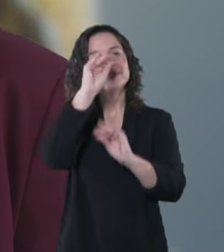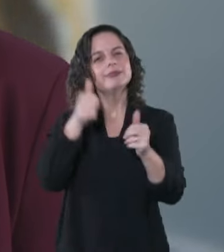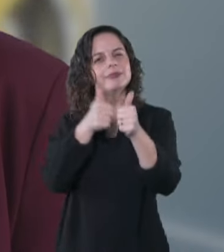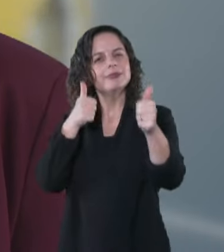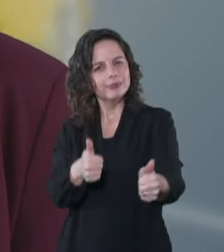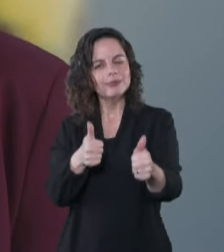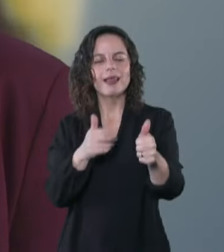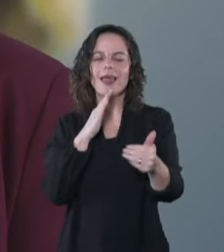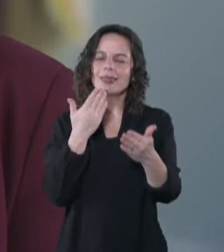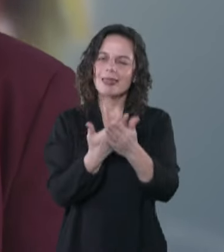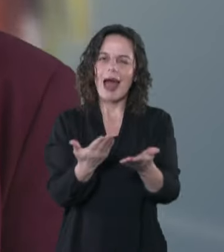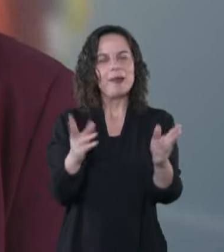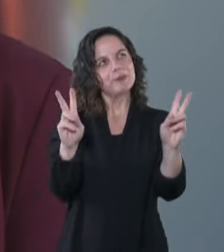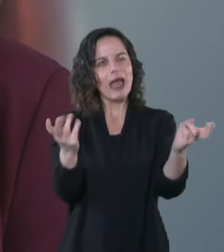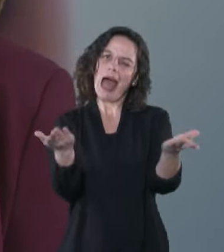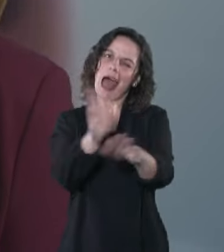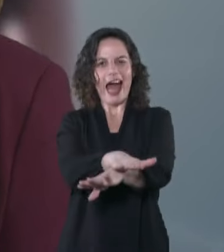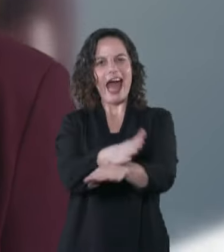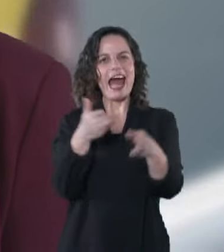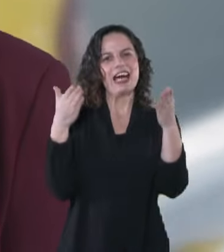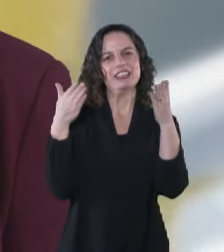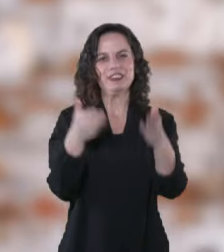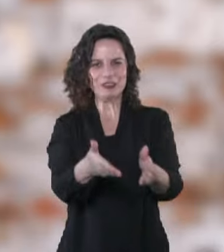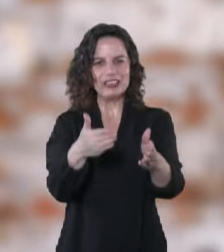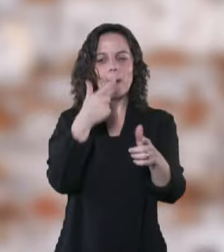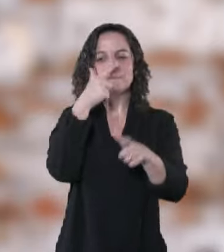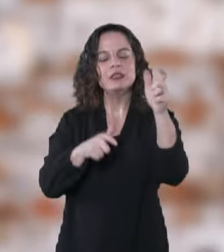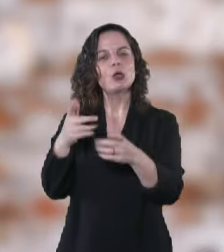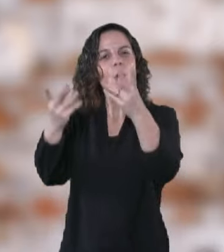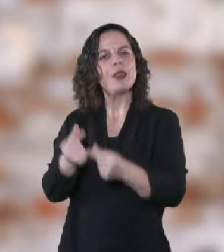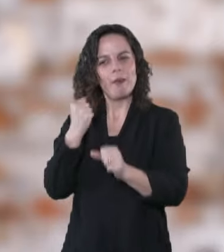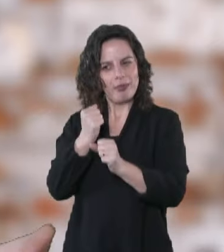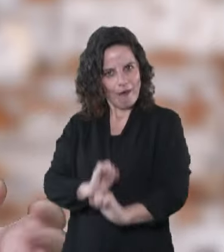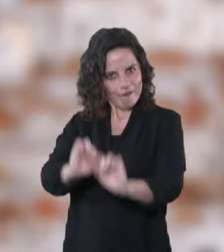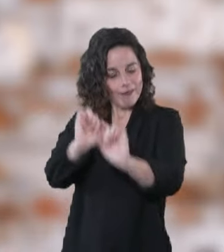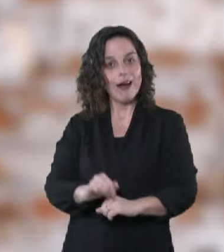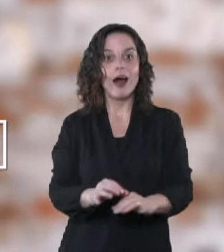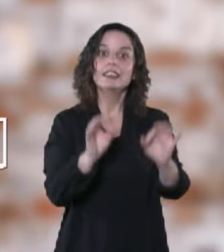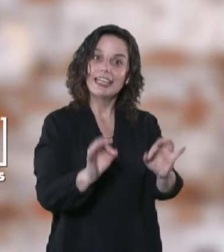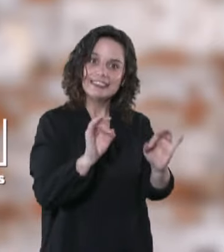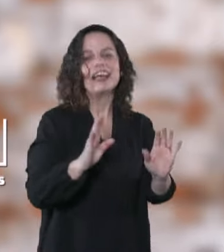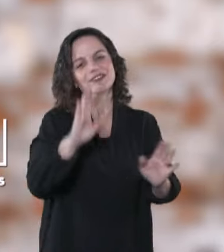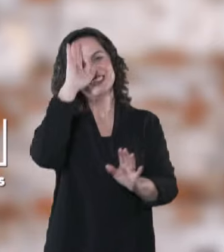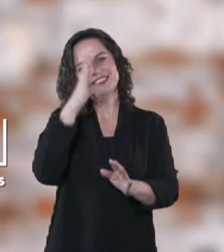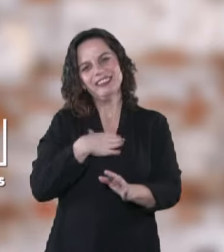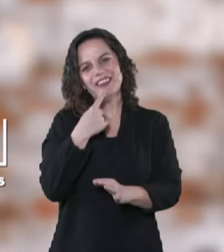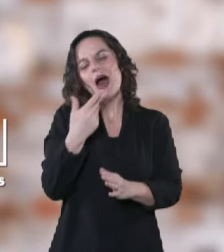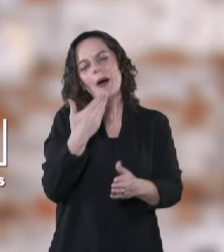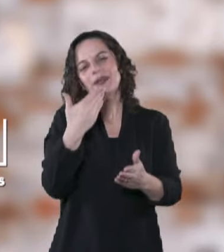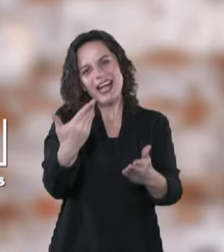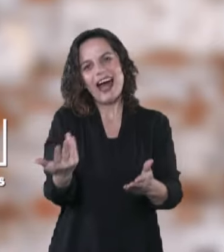vai revolucionar esta atualização dos contabilistas? Veio sem dúvida, obrigada pelo convite para estar aqui